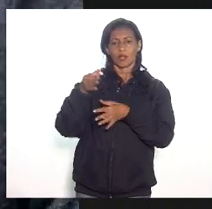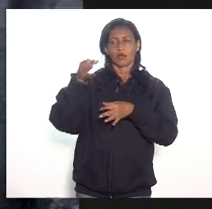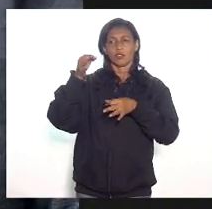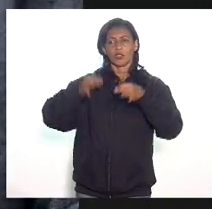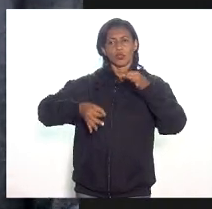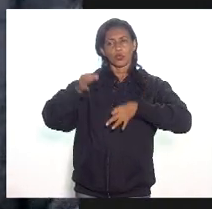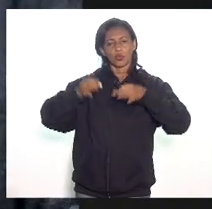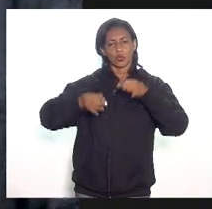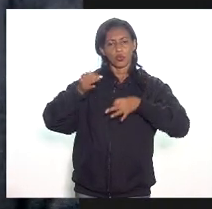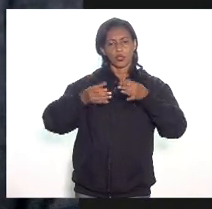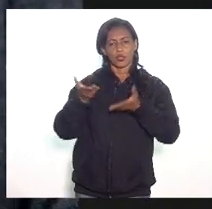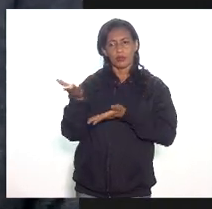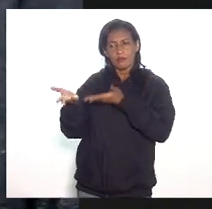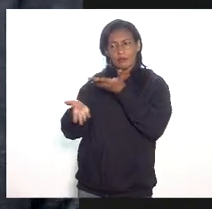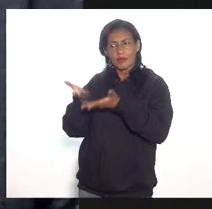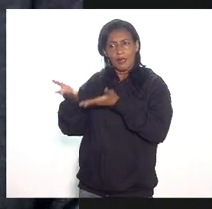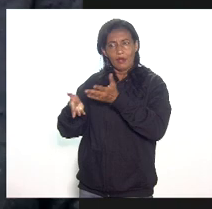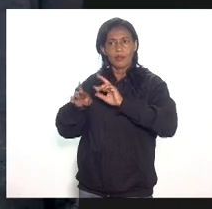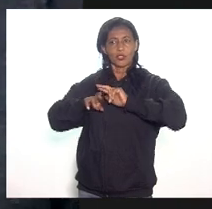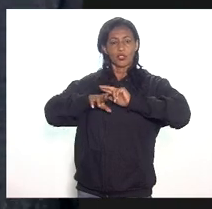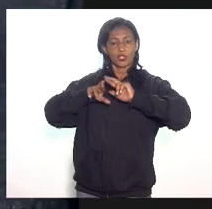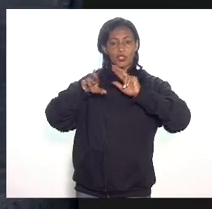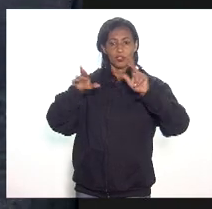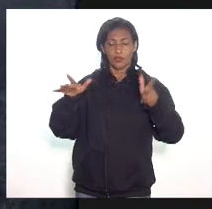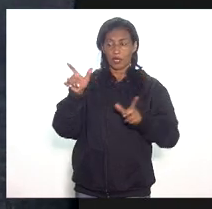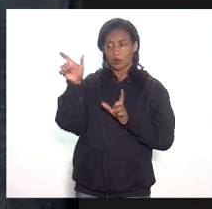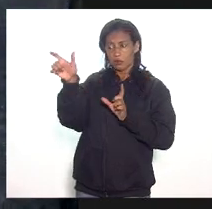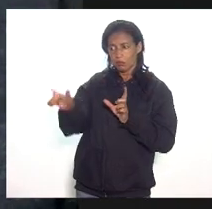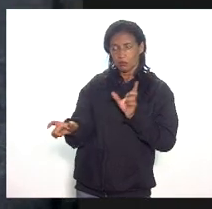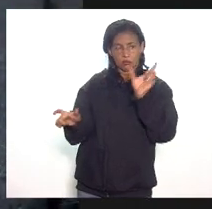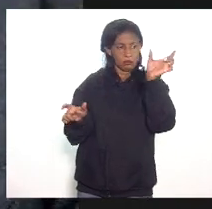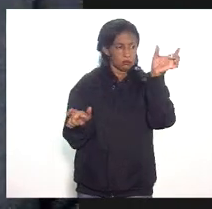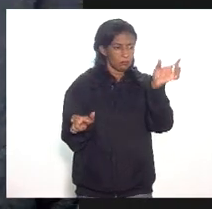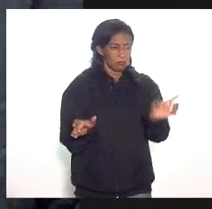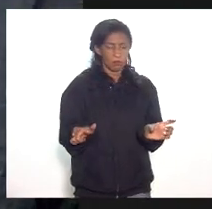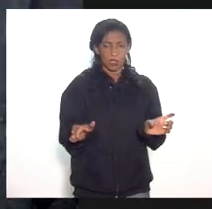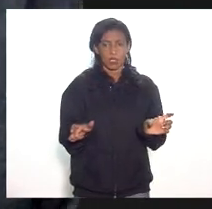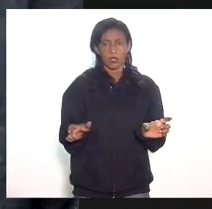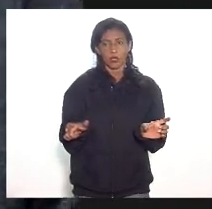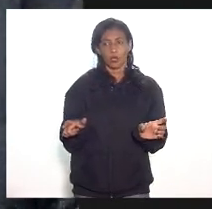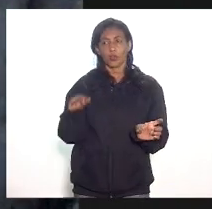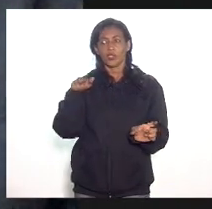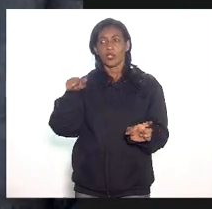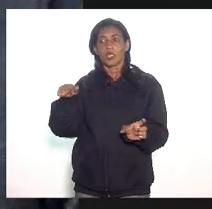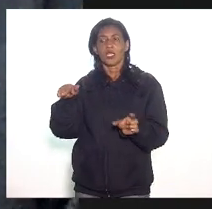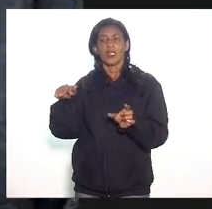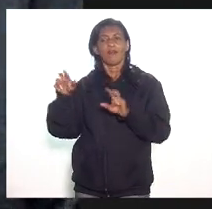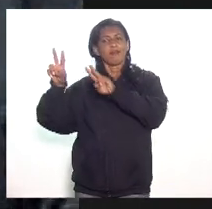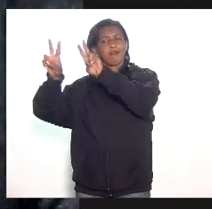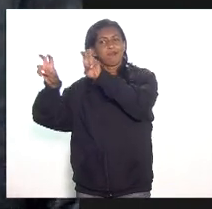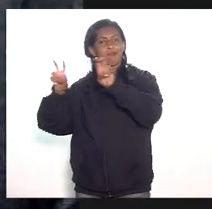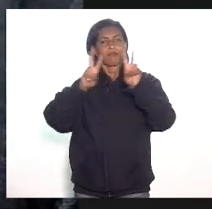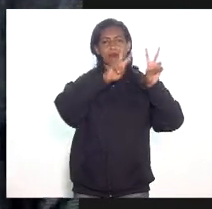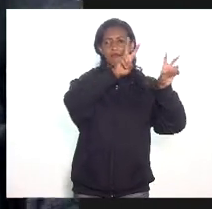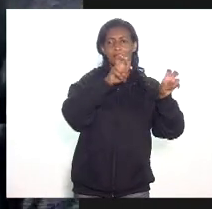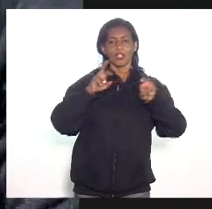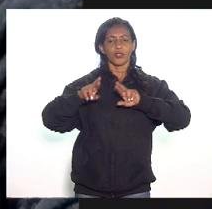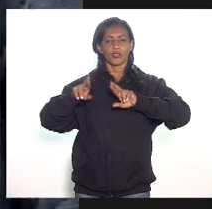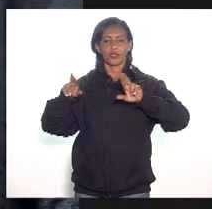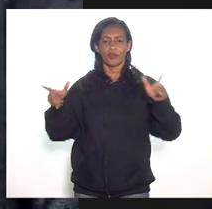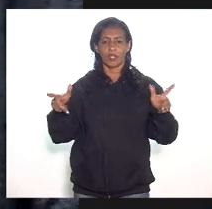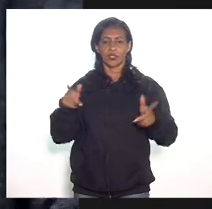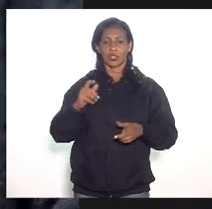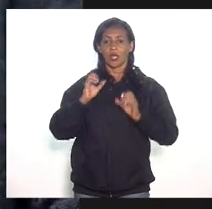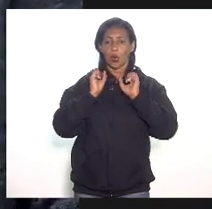de modo que trata de forma diferente cidadãos envolvidos em determinadas causas. Além disso, permite poder judiciário